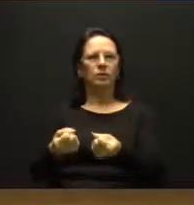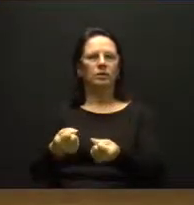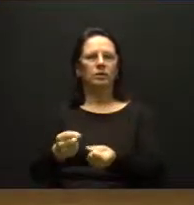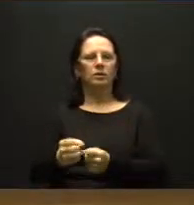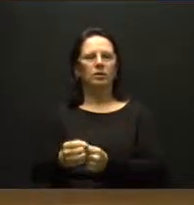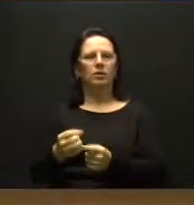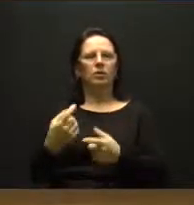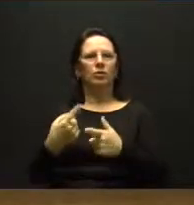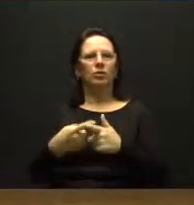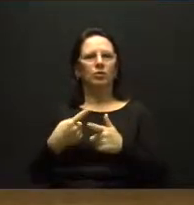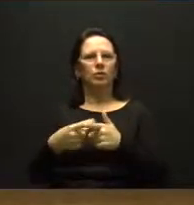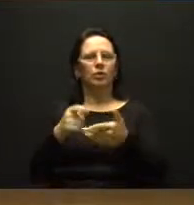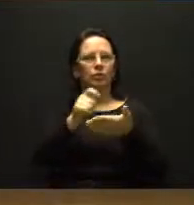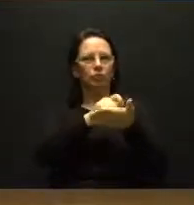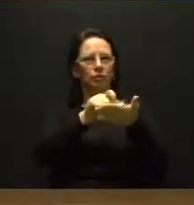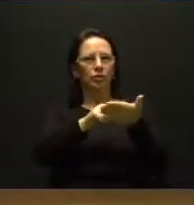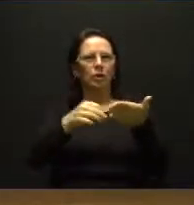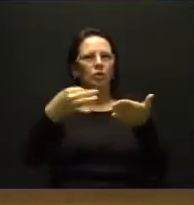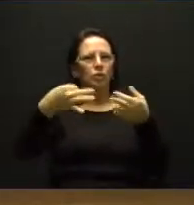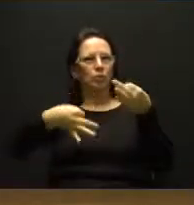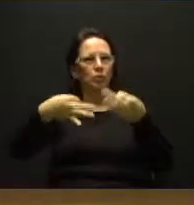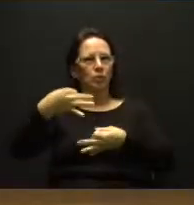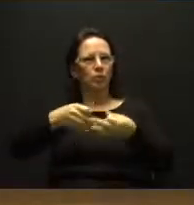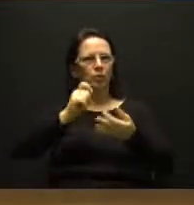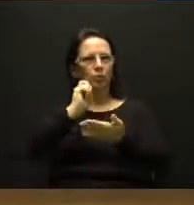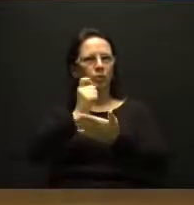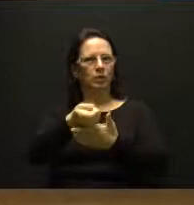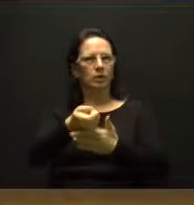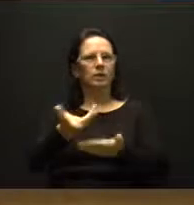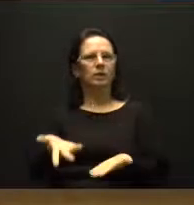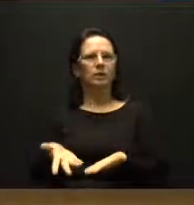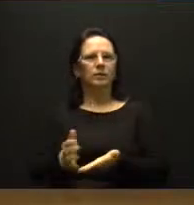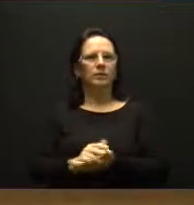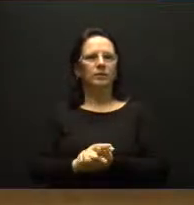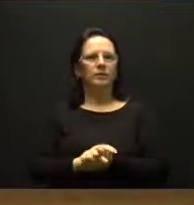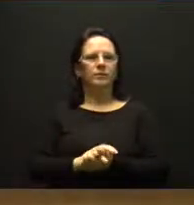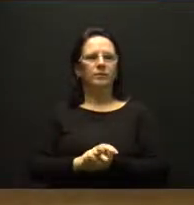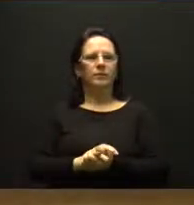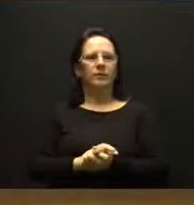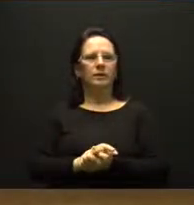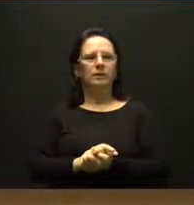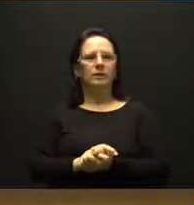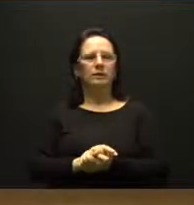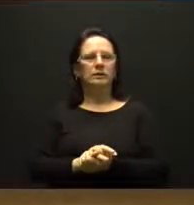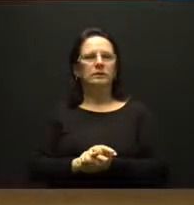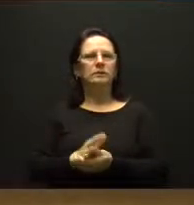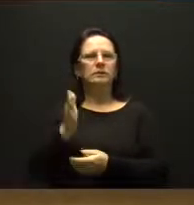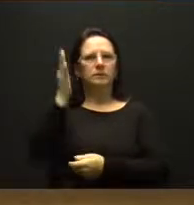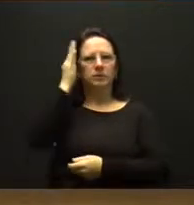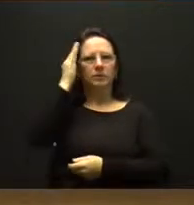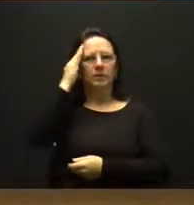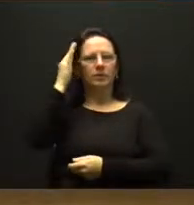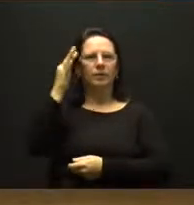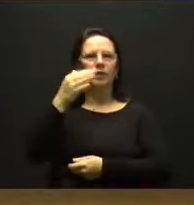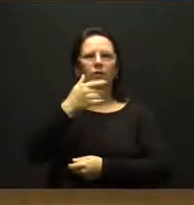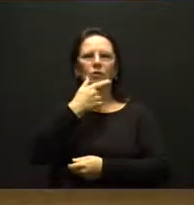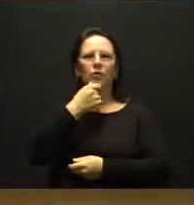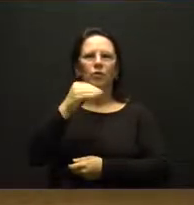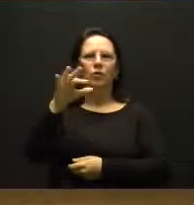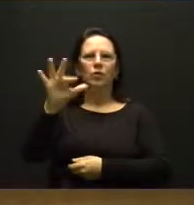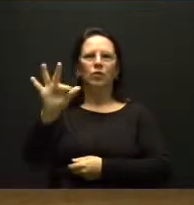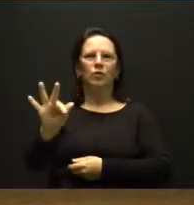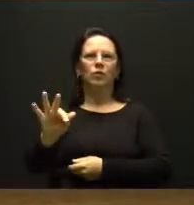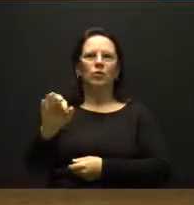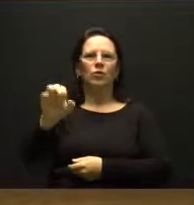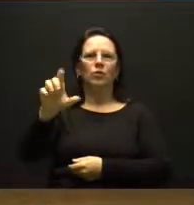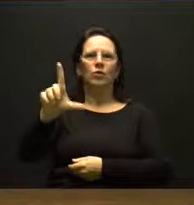porque é uma sentença judicial e nem se esquivar do pagamento fiquei sabendo que o flávio e conversa com os